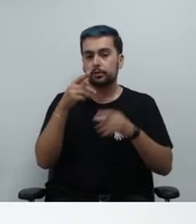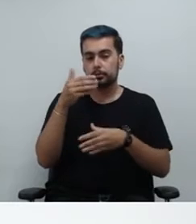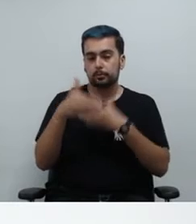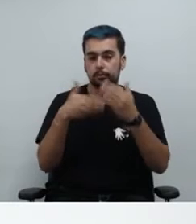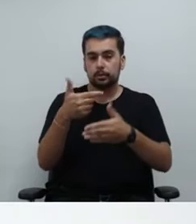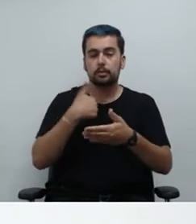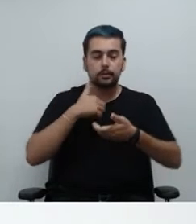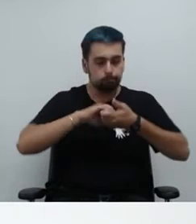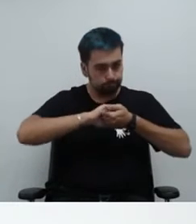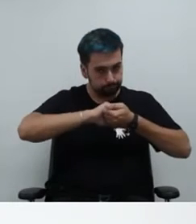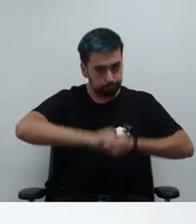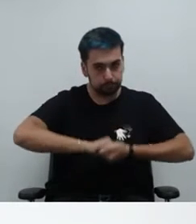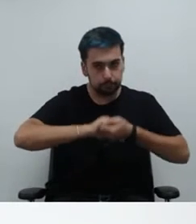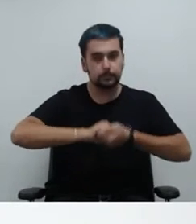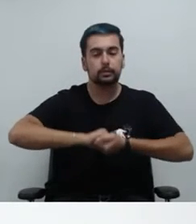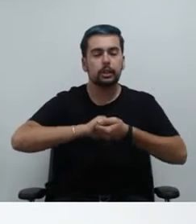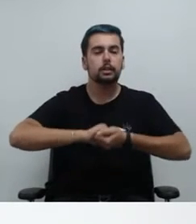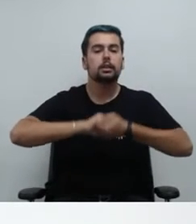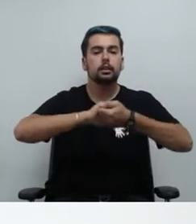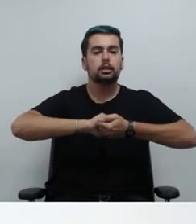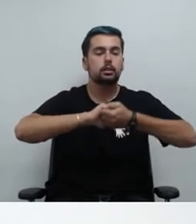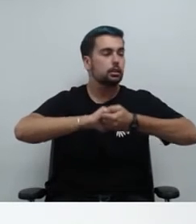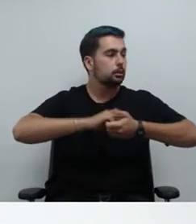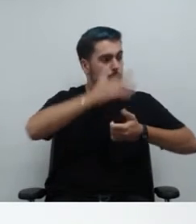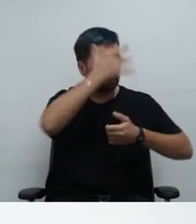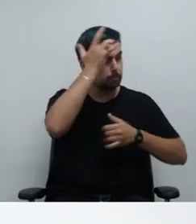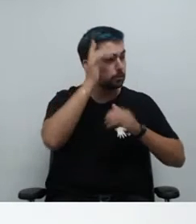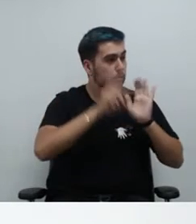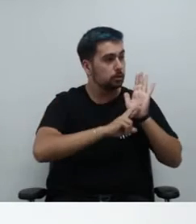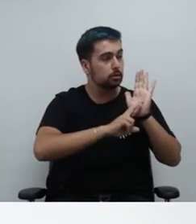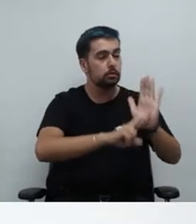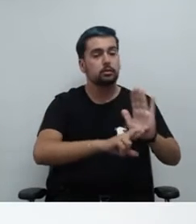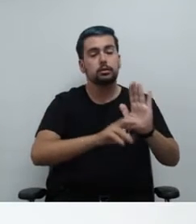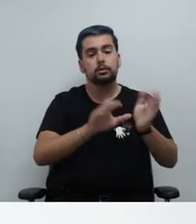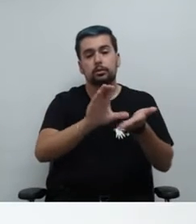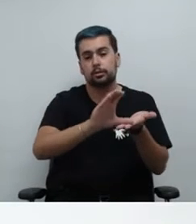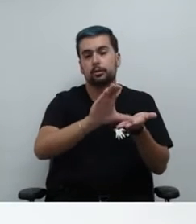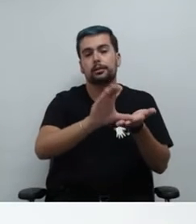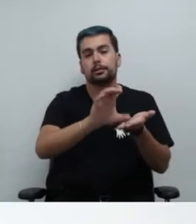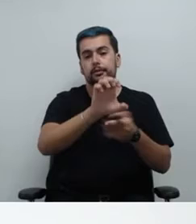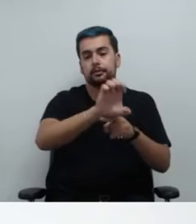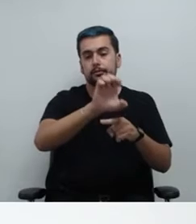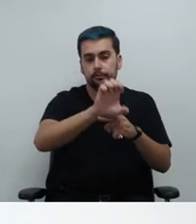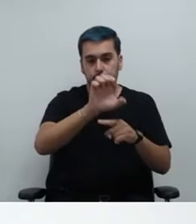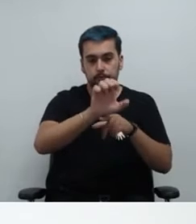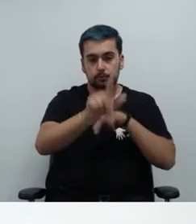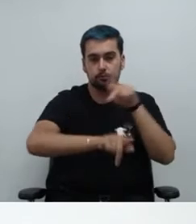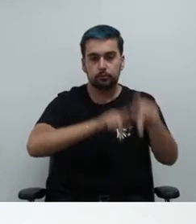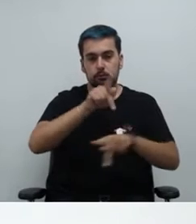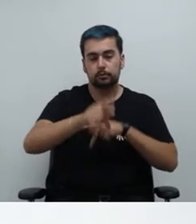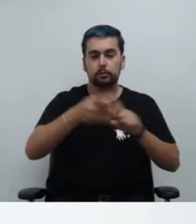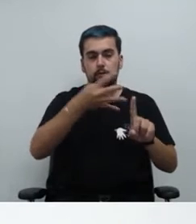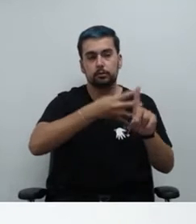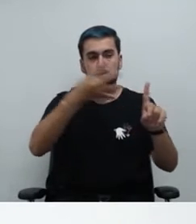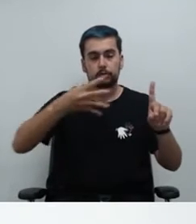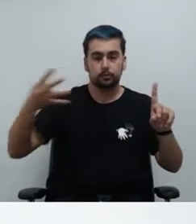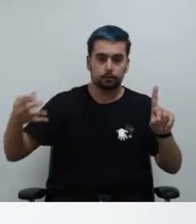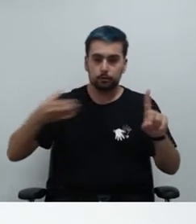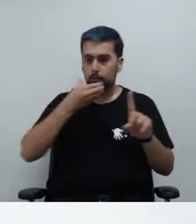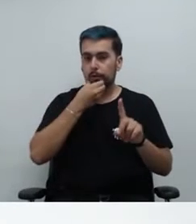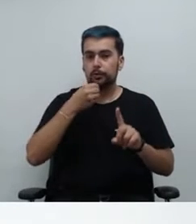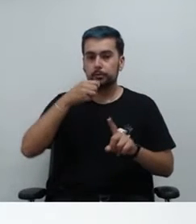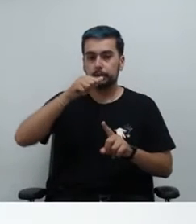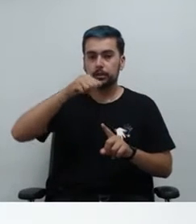quero cumprimentar aqui o representante do Conselho Estadual da População LGBT, Anderson da